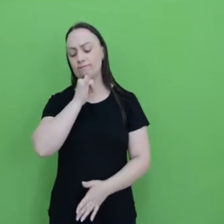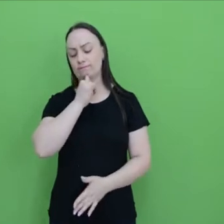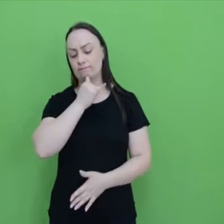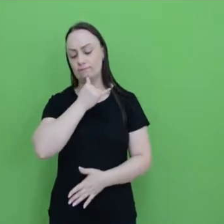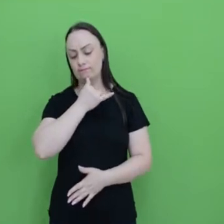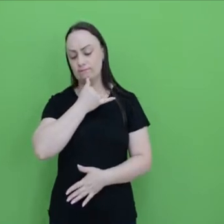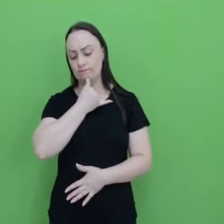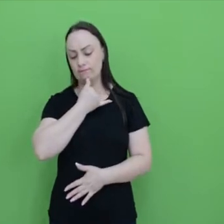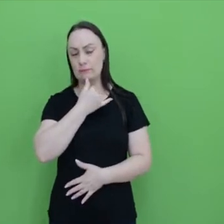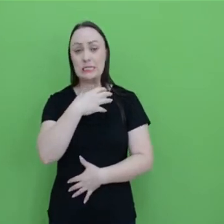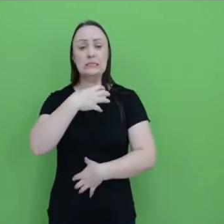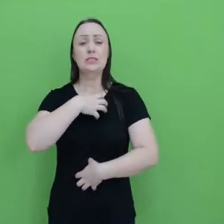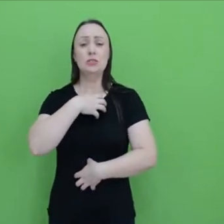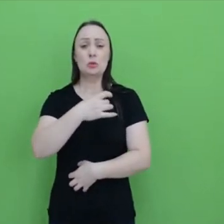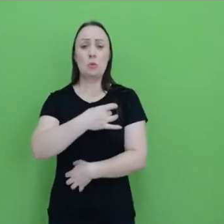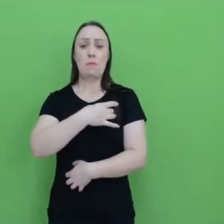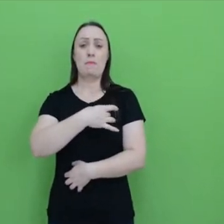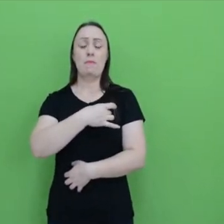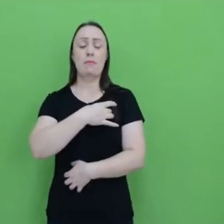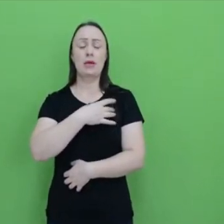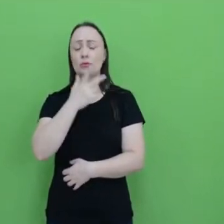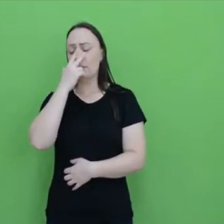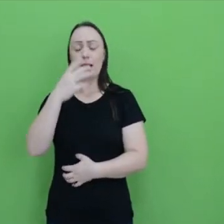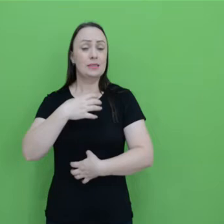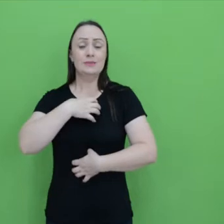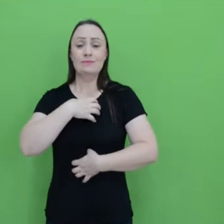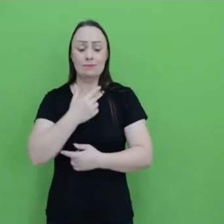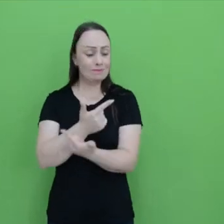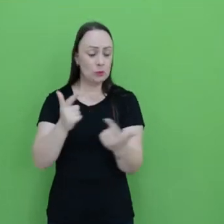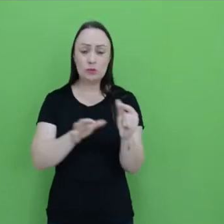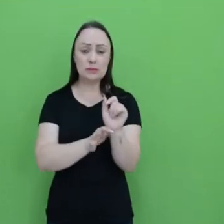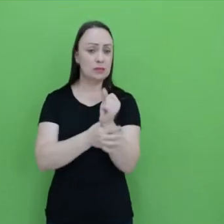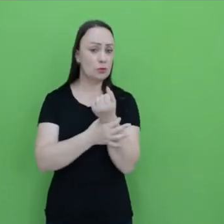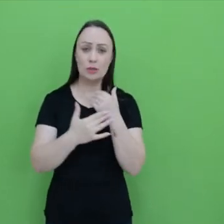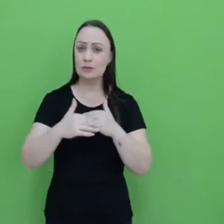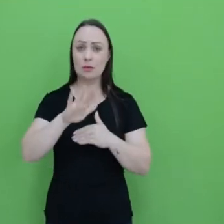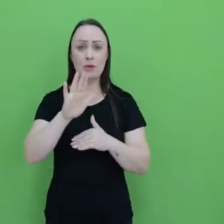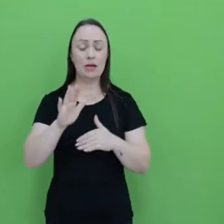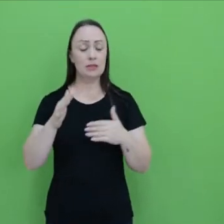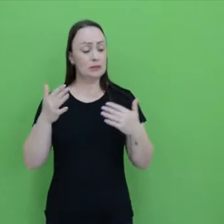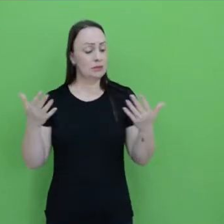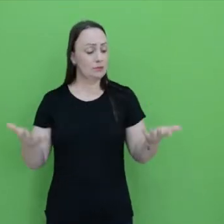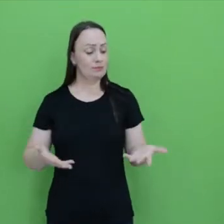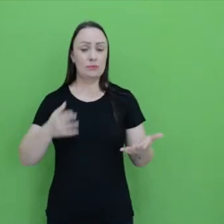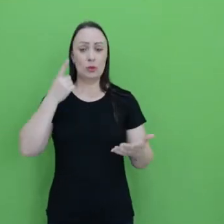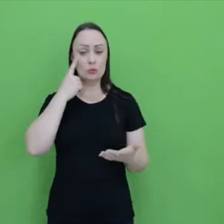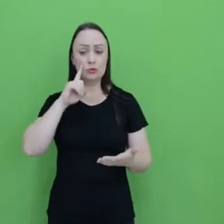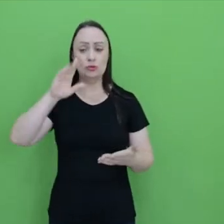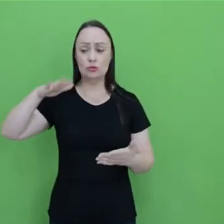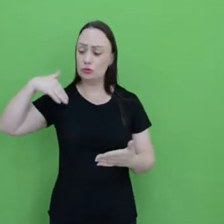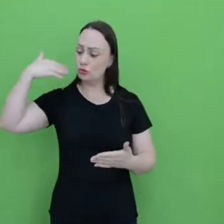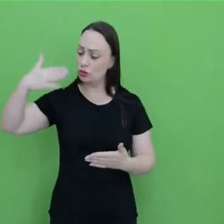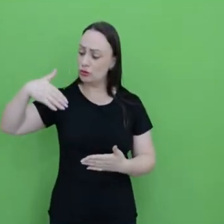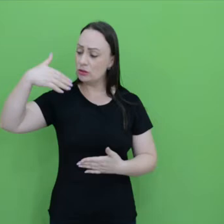tristes e sentindo ainda muito medo, uma sensação de insegurança. Nos dias que se